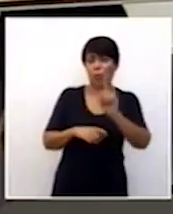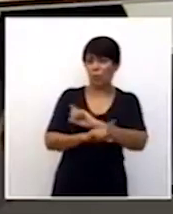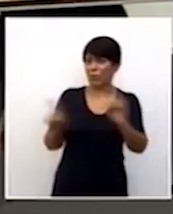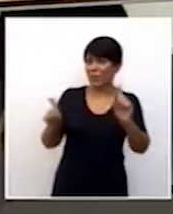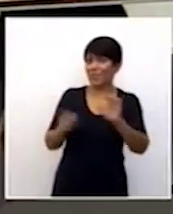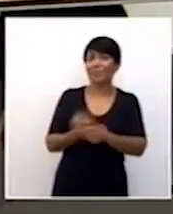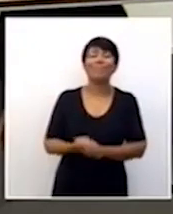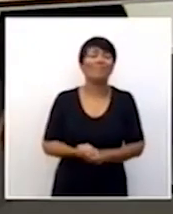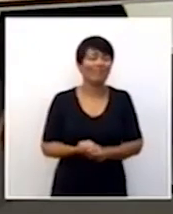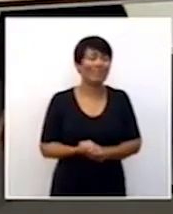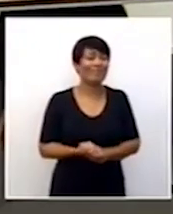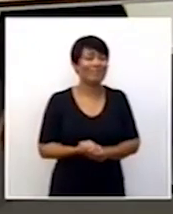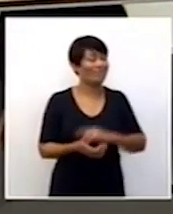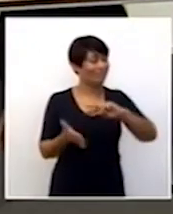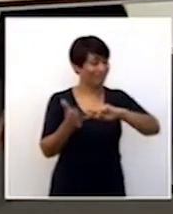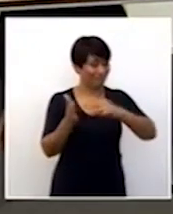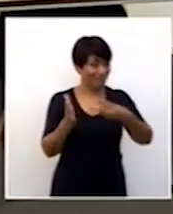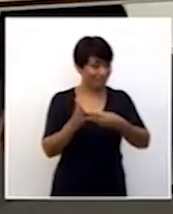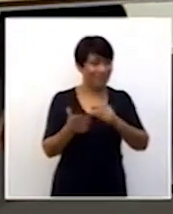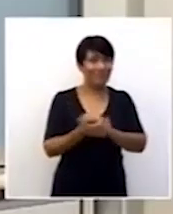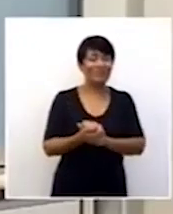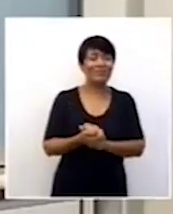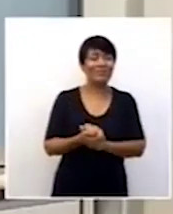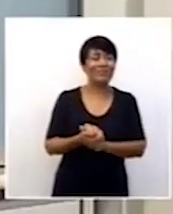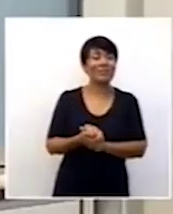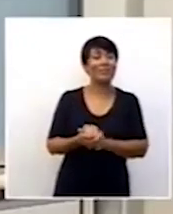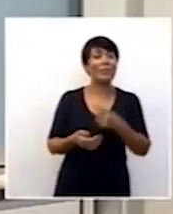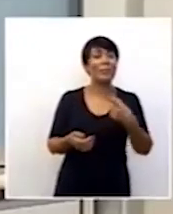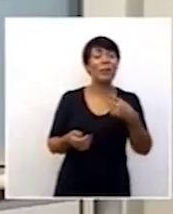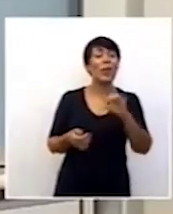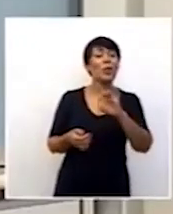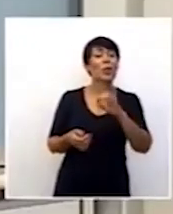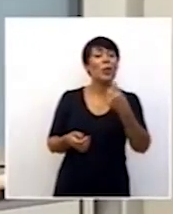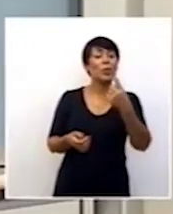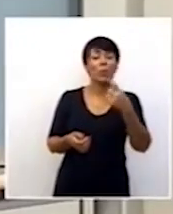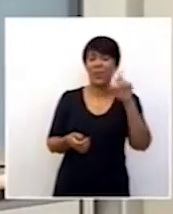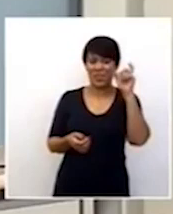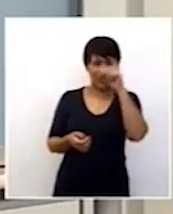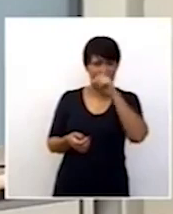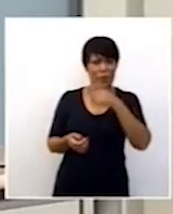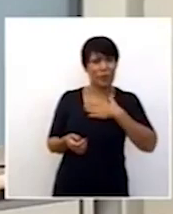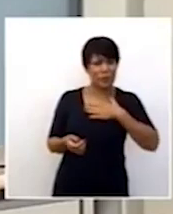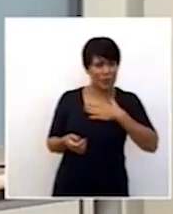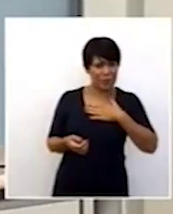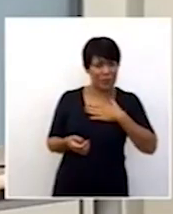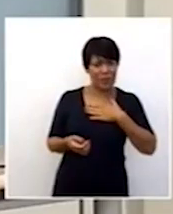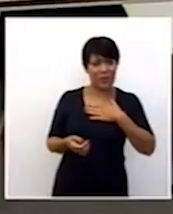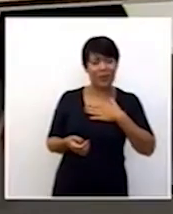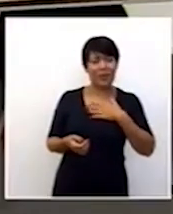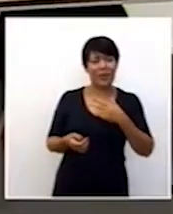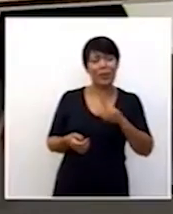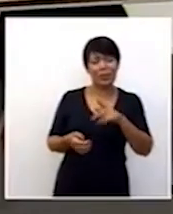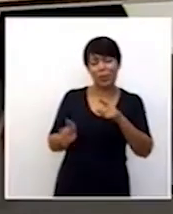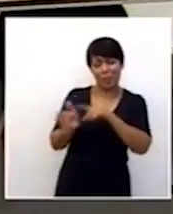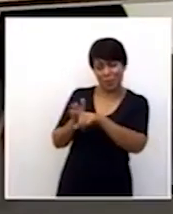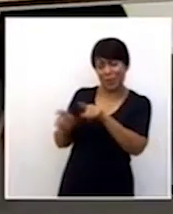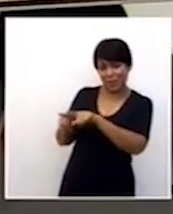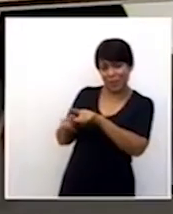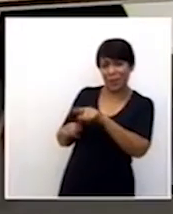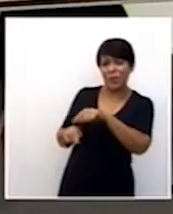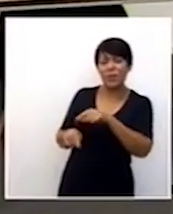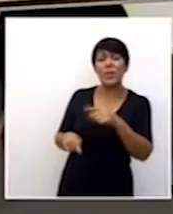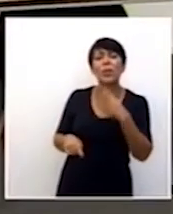bonde. Atualíssimo essa crônica. Olha, a única que foi difícil para mim, inclusive para o Mauro, porque eu já cheguei perguntando, você sabe o